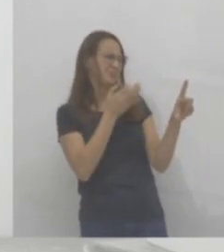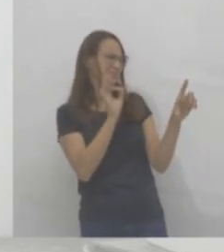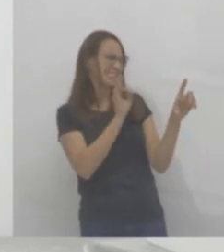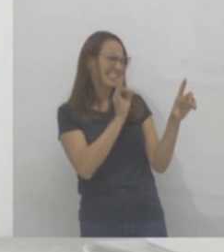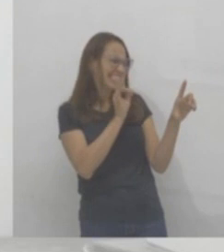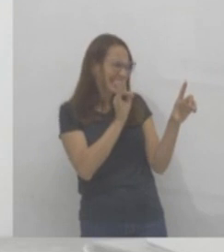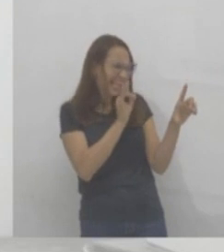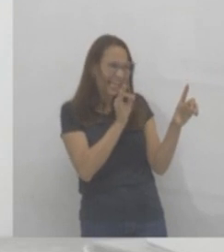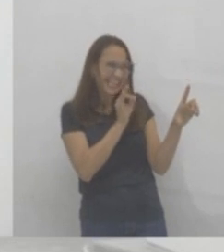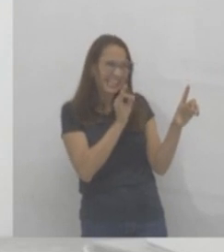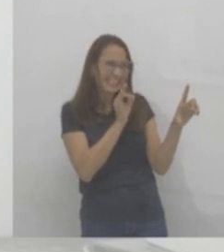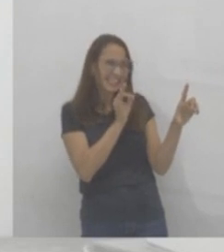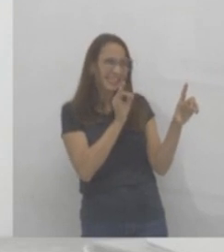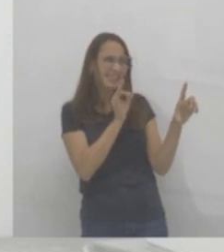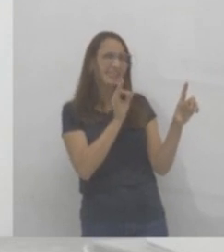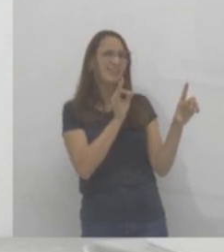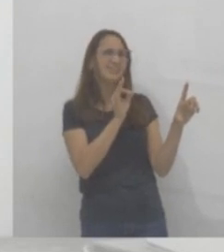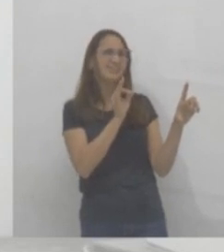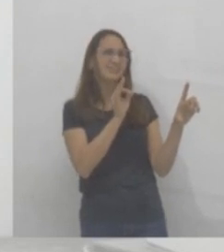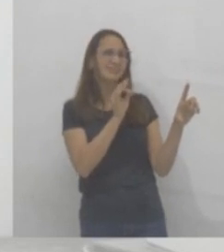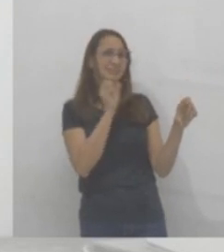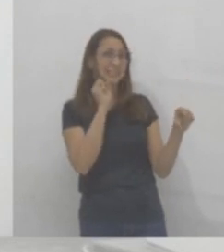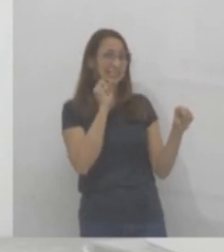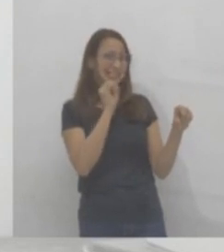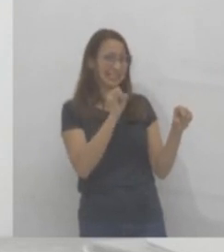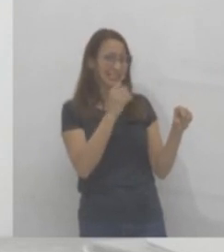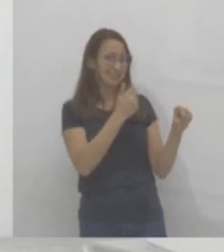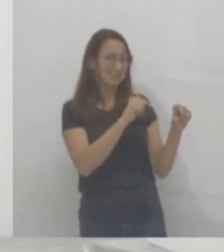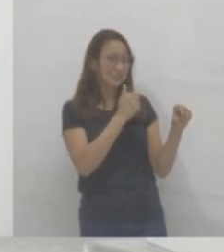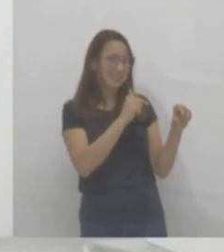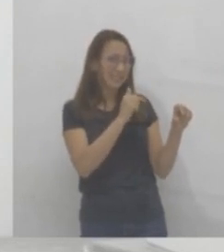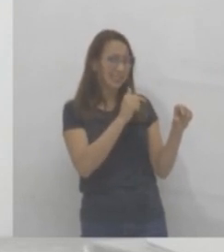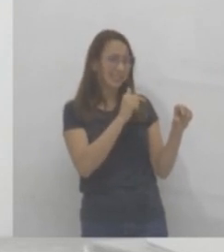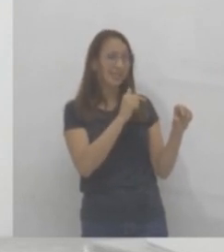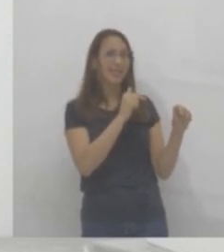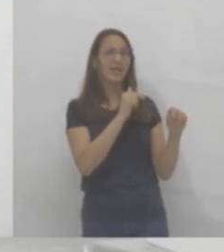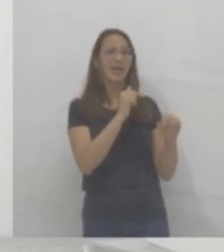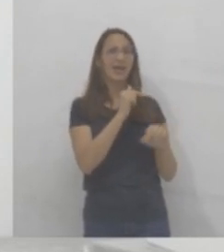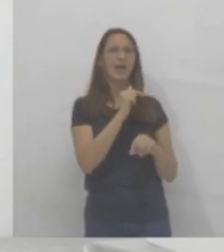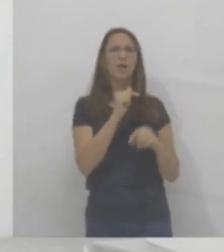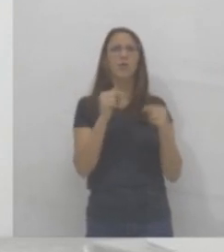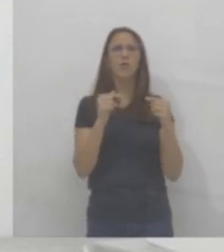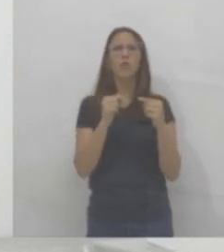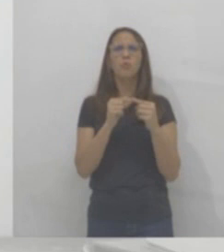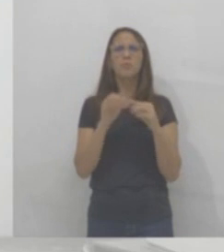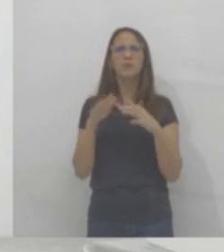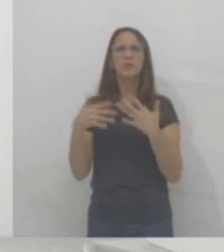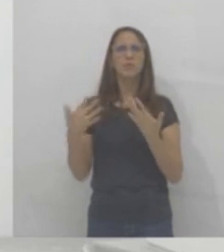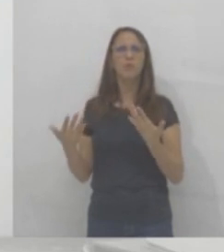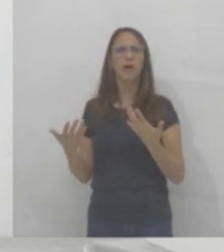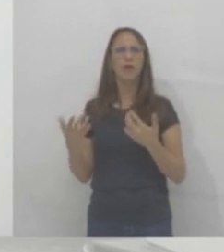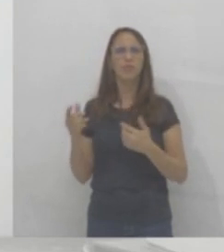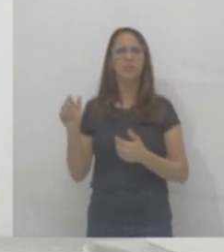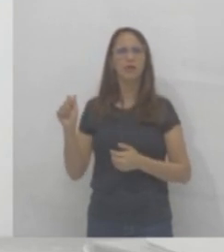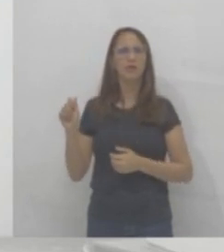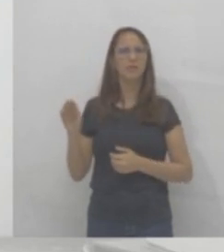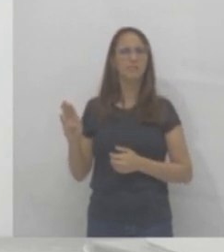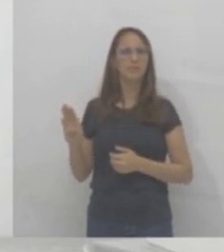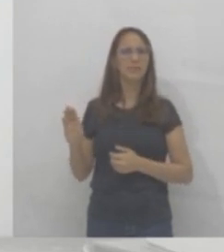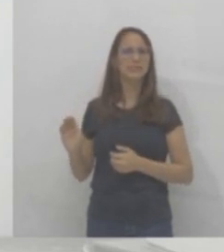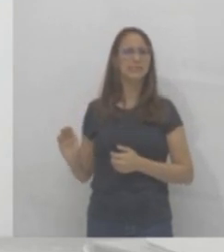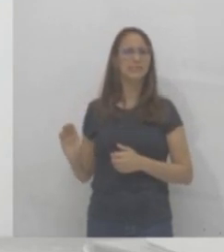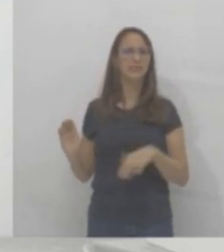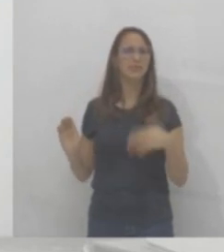noite. Se não tiver nada de bom para assistir na TV hoje à noite. Qual dessas 3 frases melhor completa essa ideia?